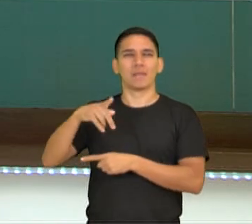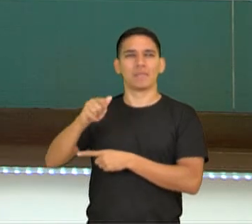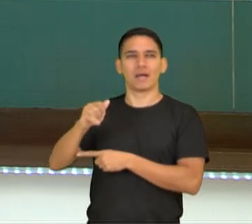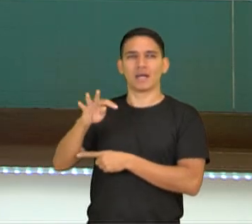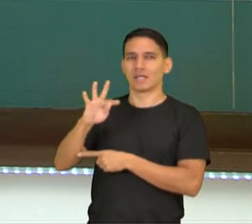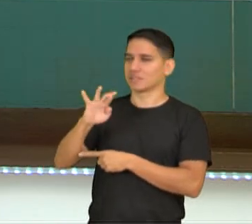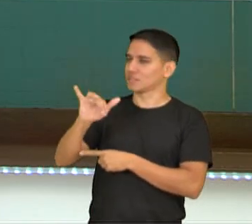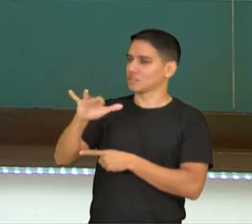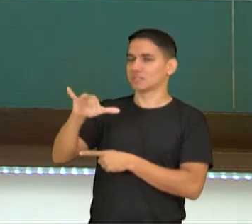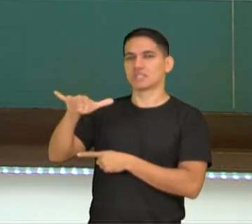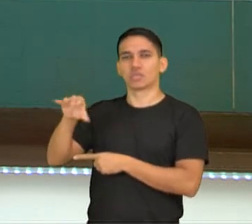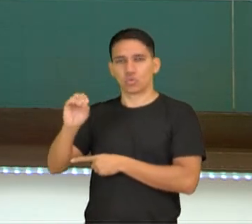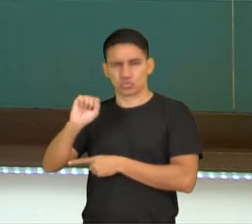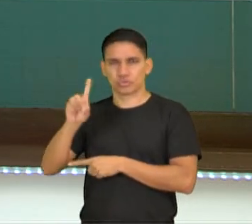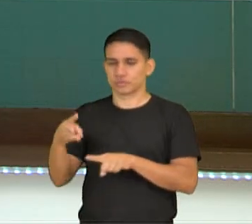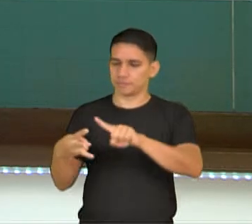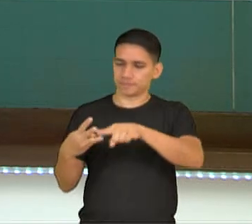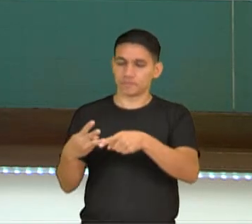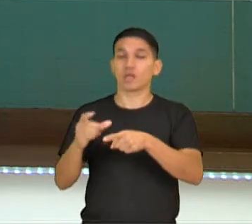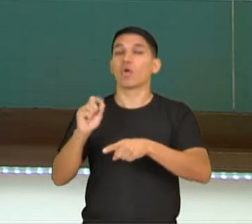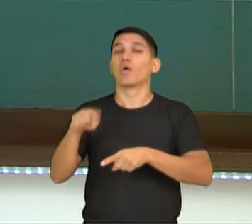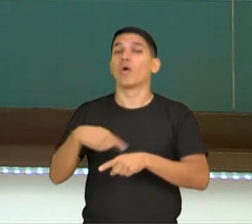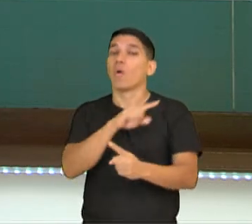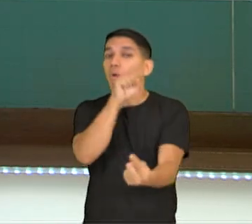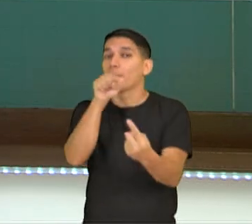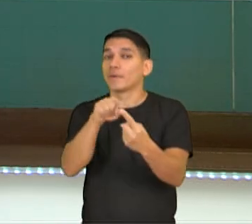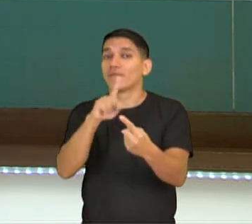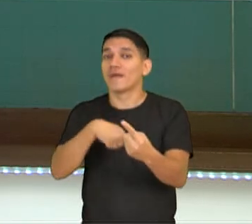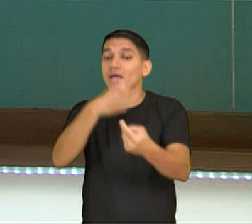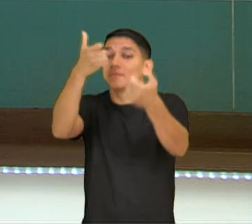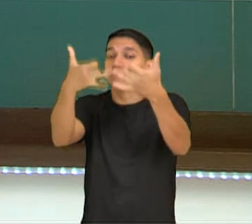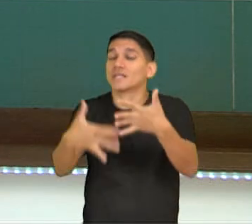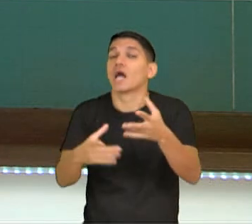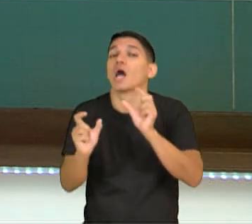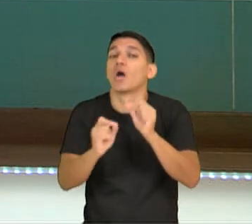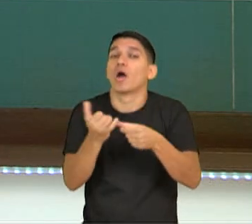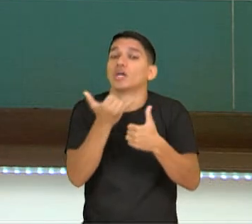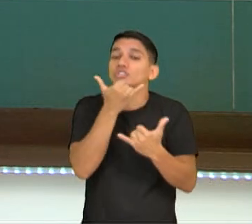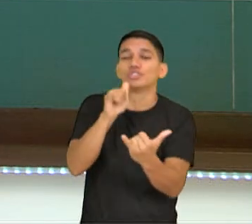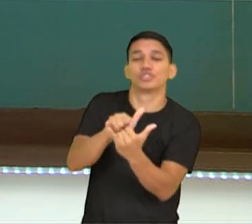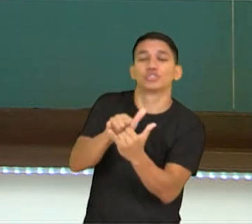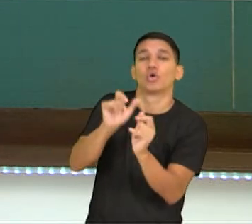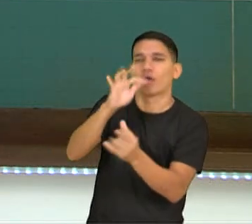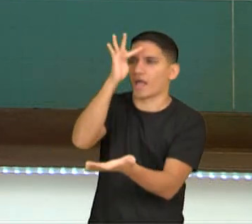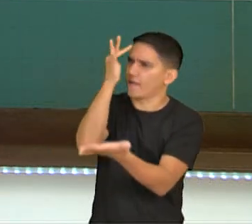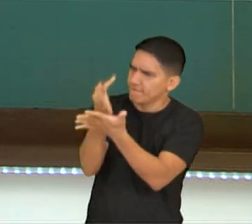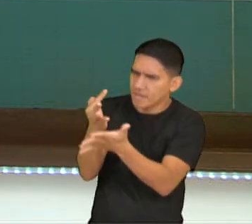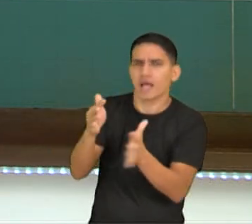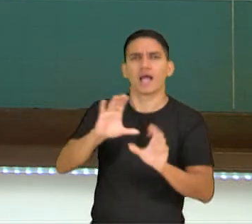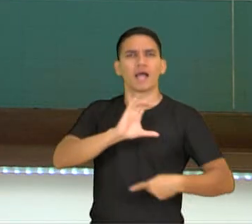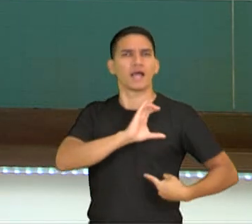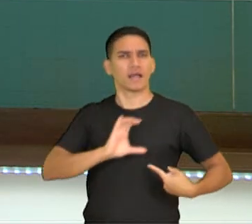de justificar racionalmente a fé cristã. Então é muito importante perceber que